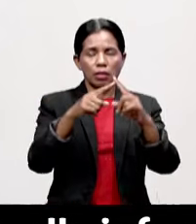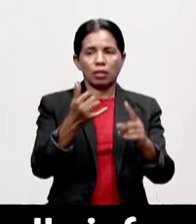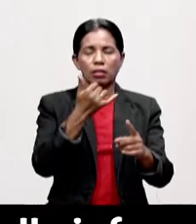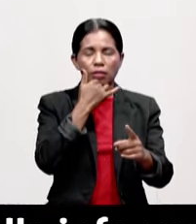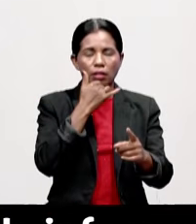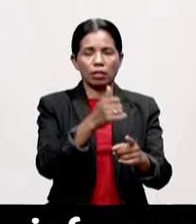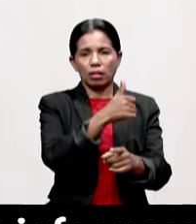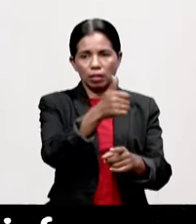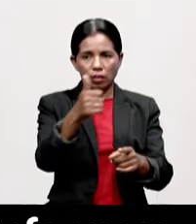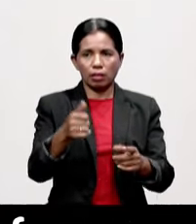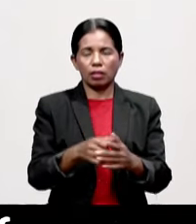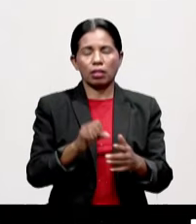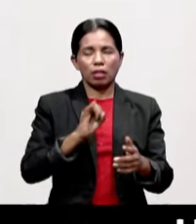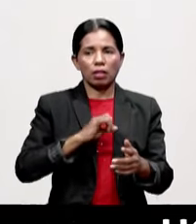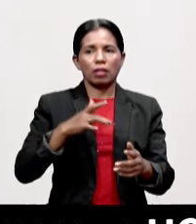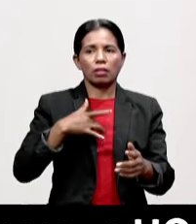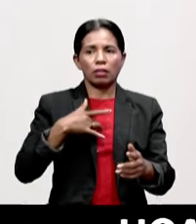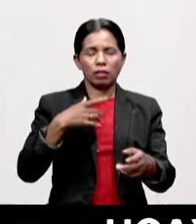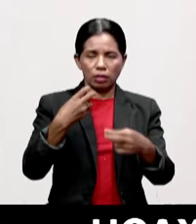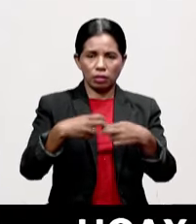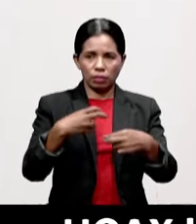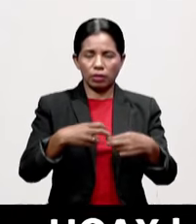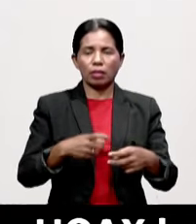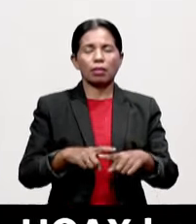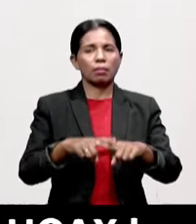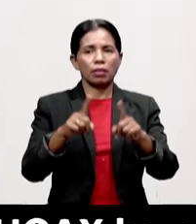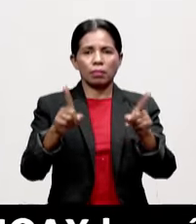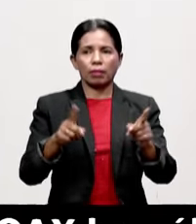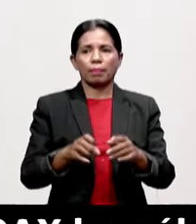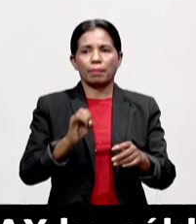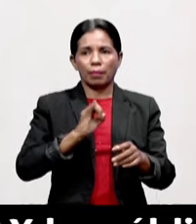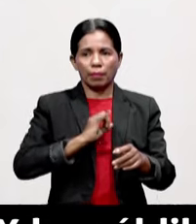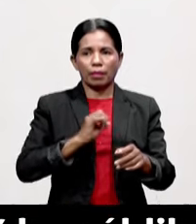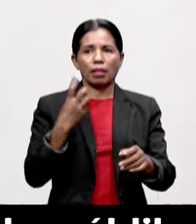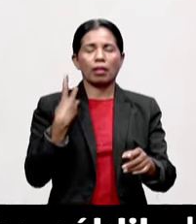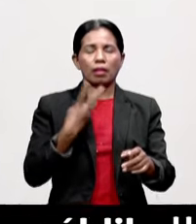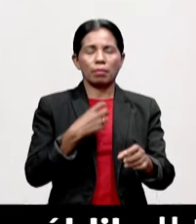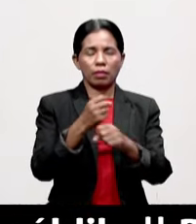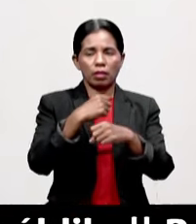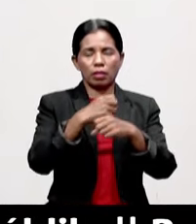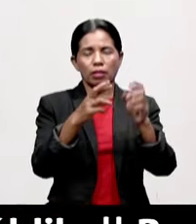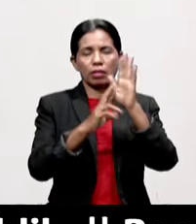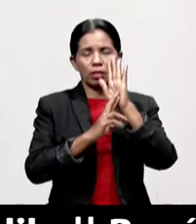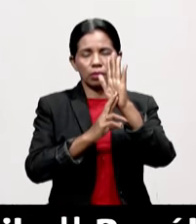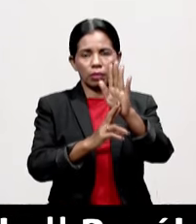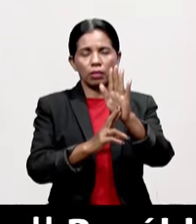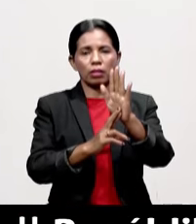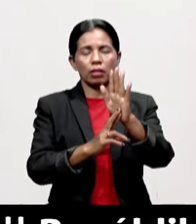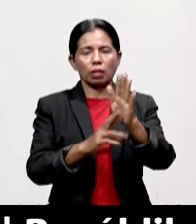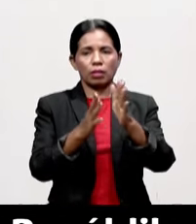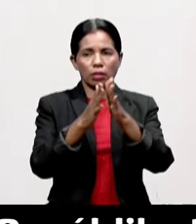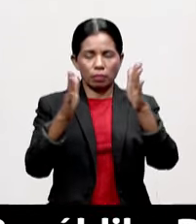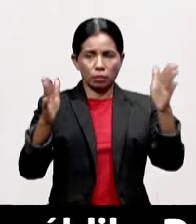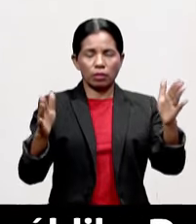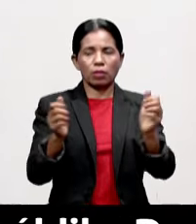de ida, ausente que está difícil, mas bem, a minha relatório de que bot,